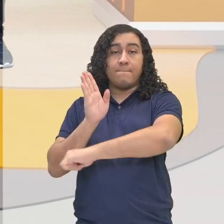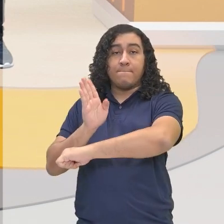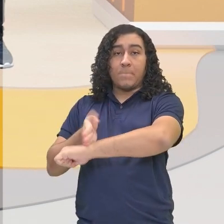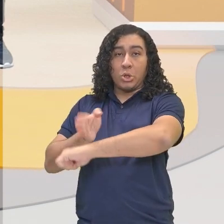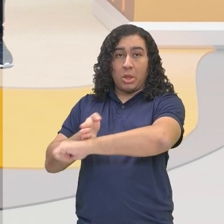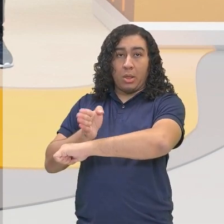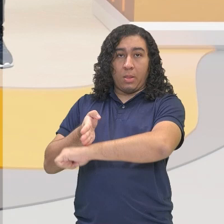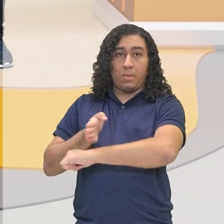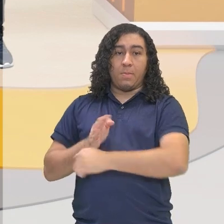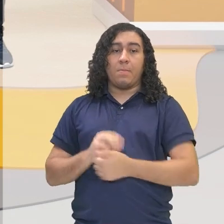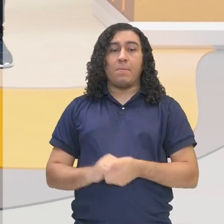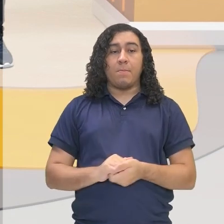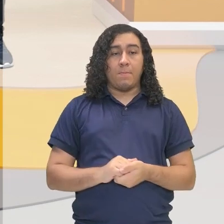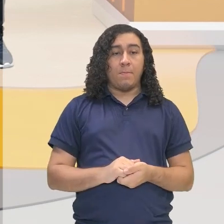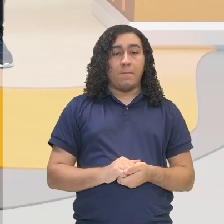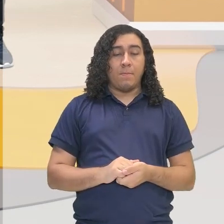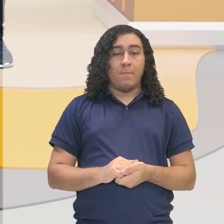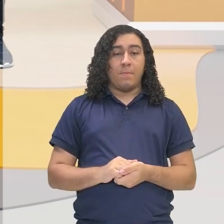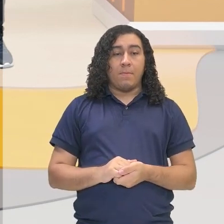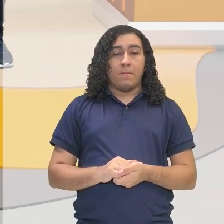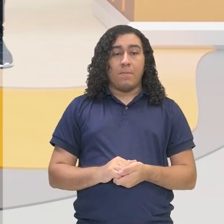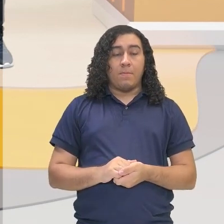E, né, entre